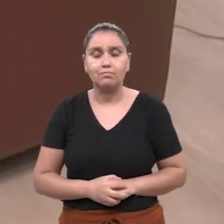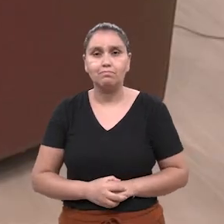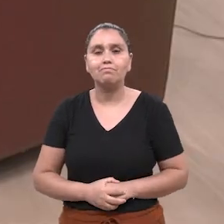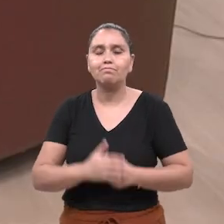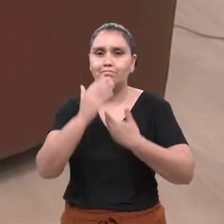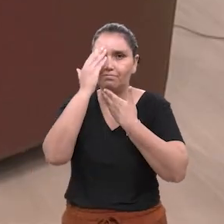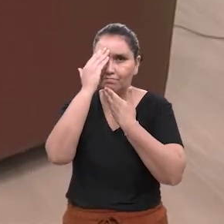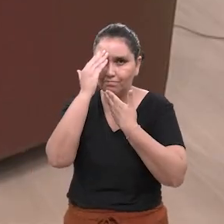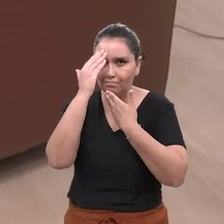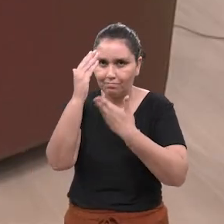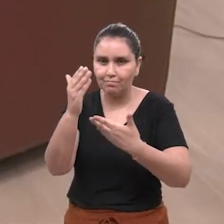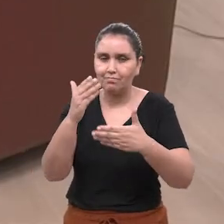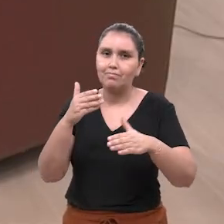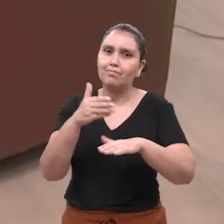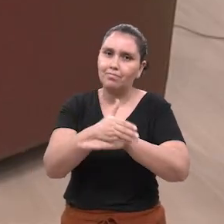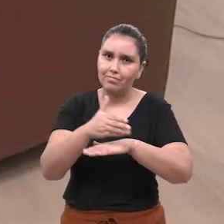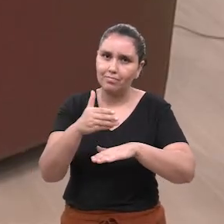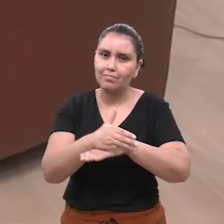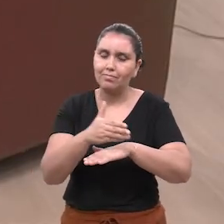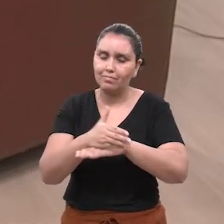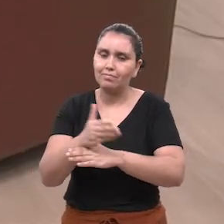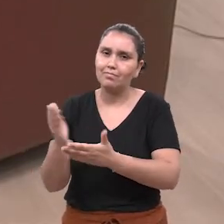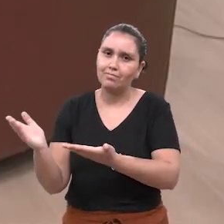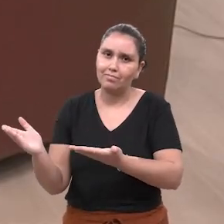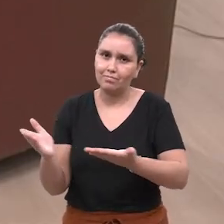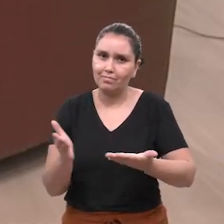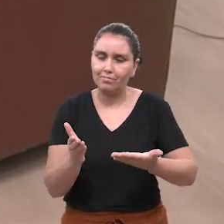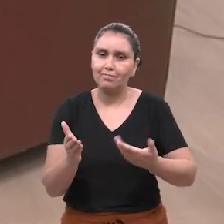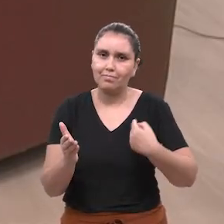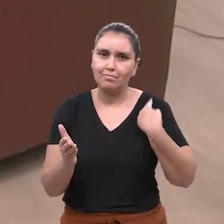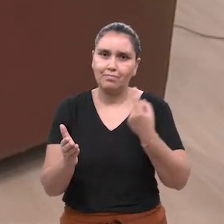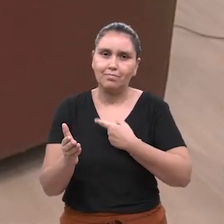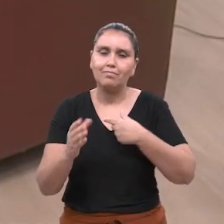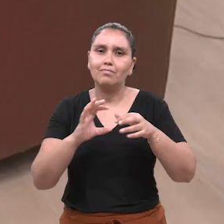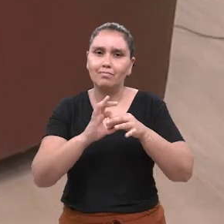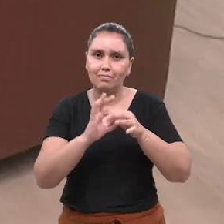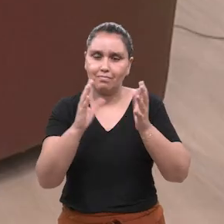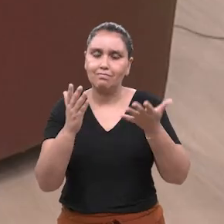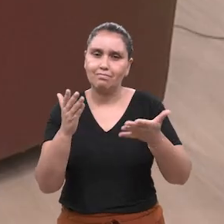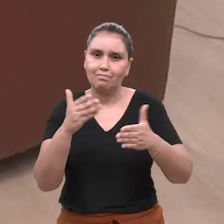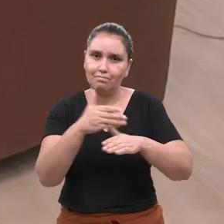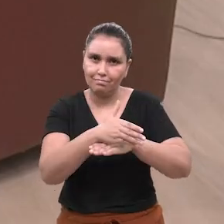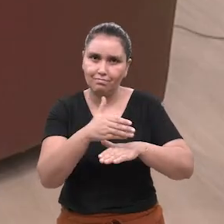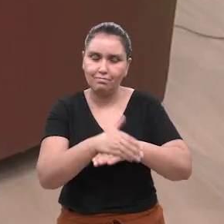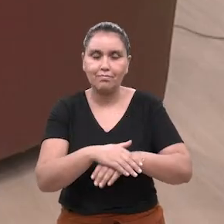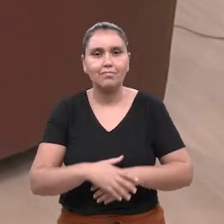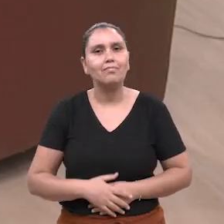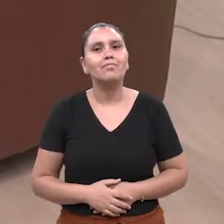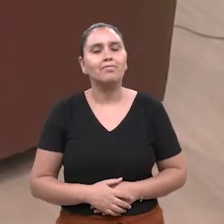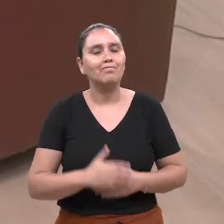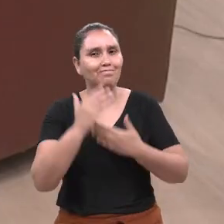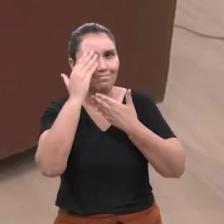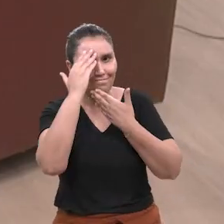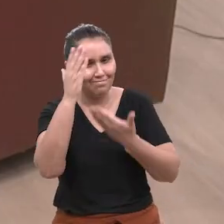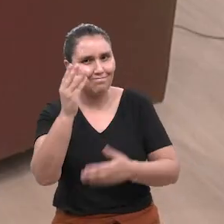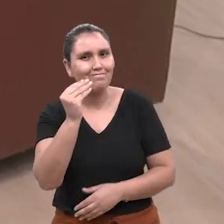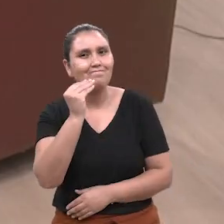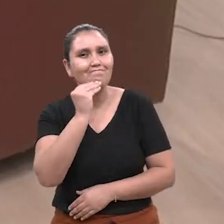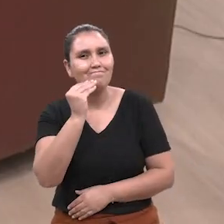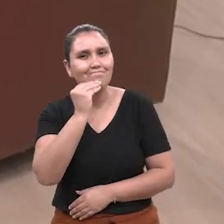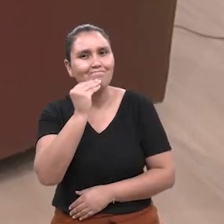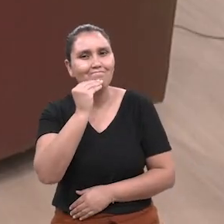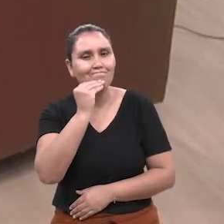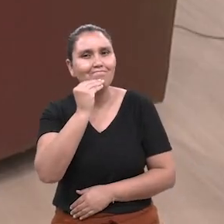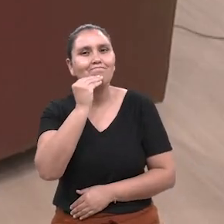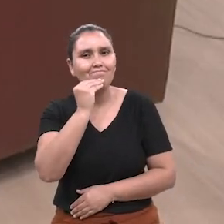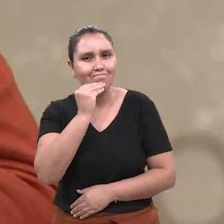valorizado. Mário, te agradeço pela disponibilidade. Mais uma vez, TV Câmara sempre à disposição e de portas abertas. Eu que